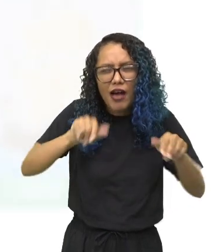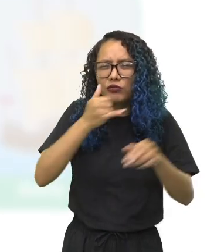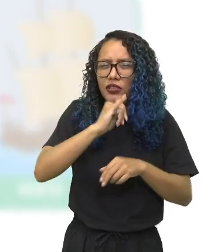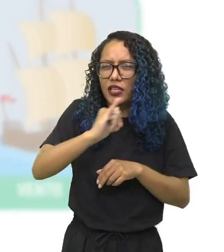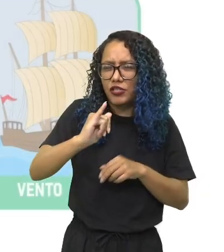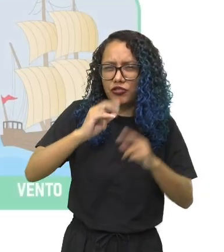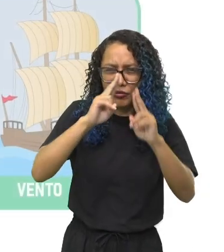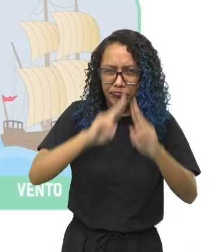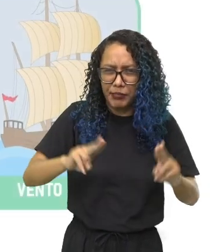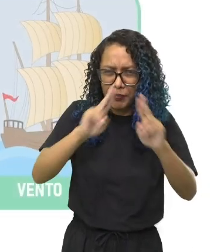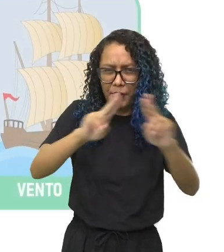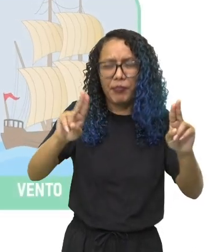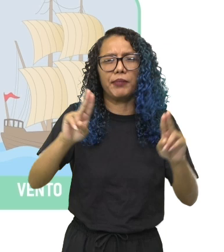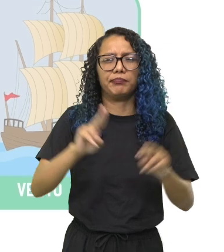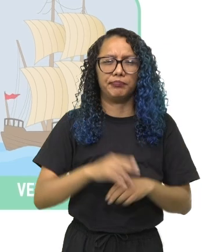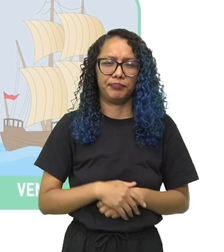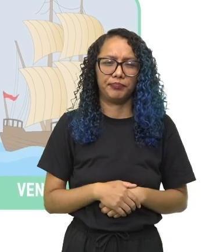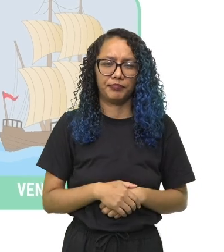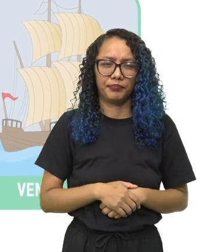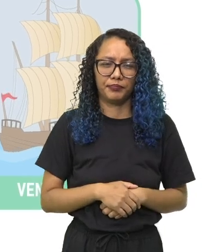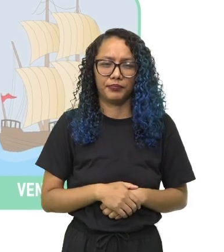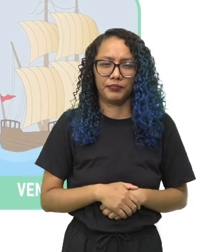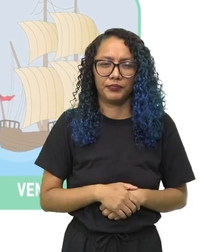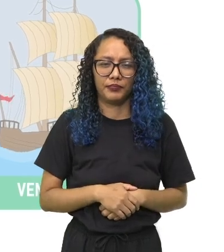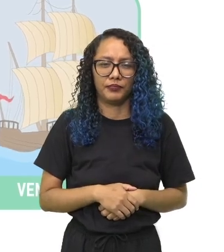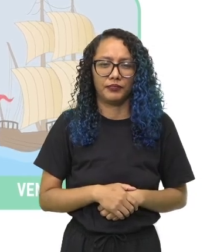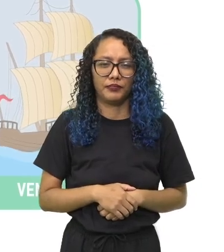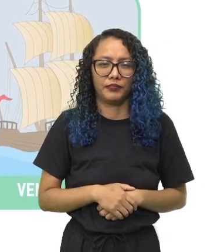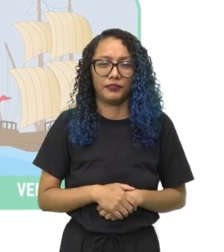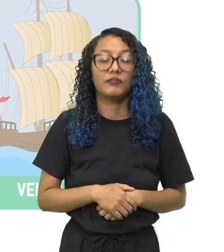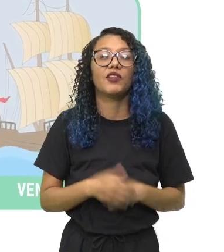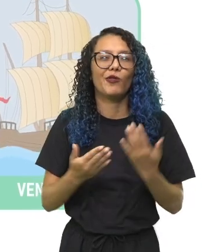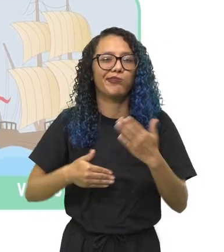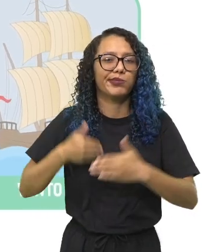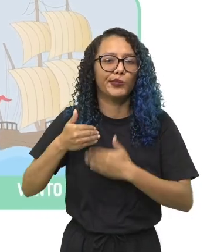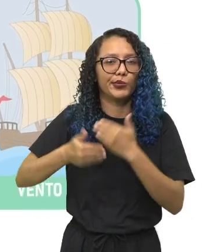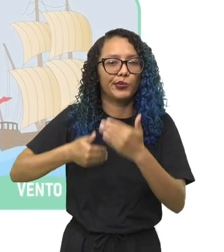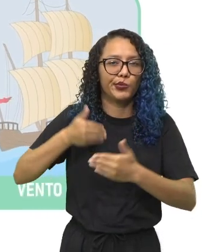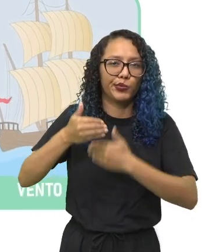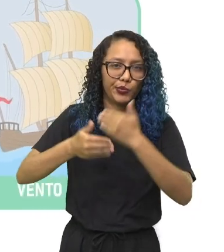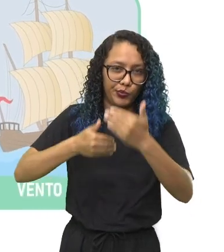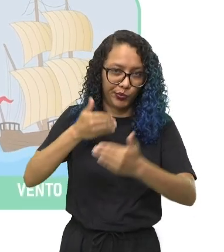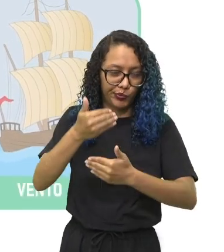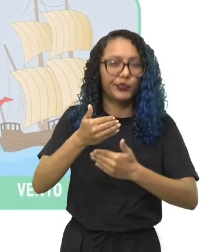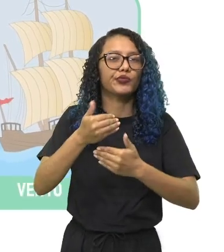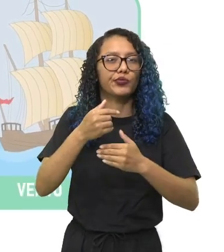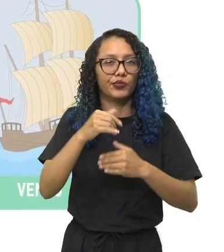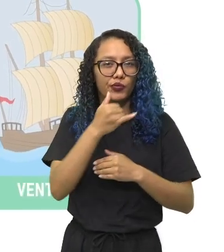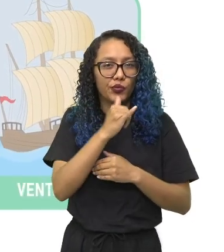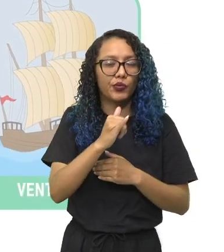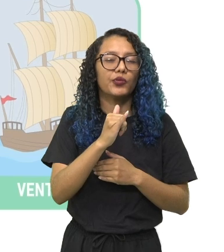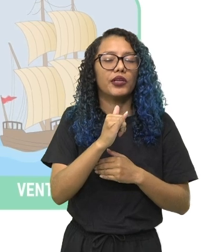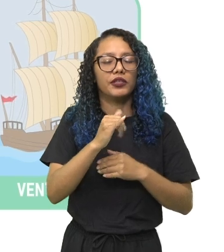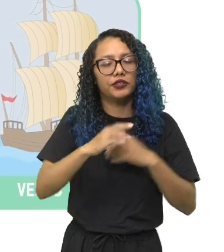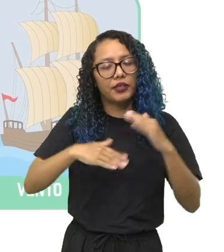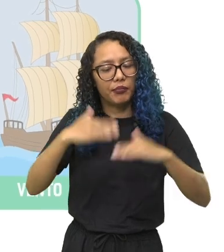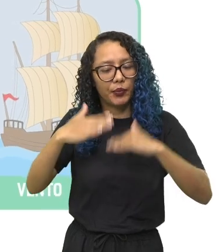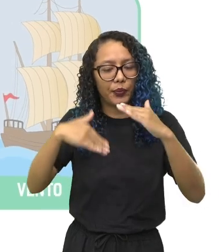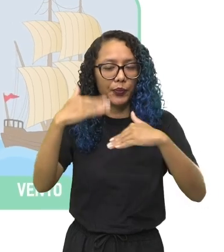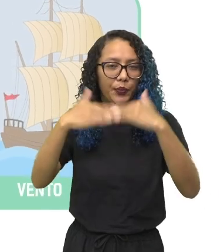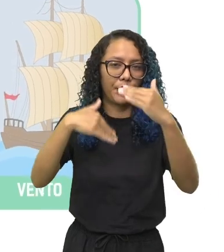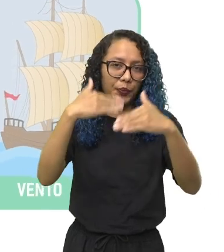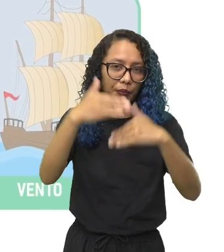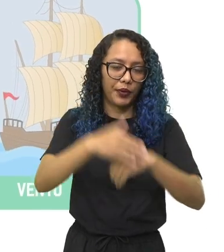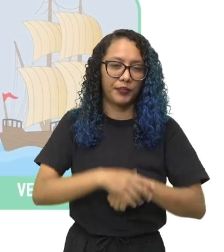né, nós tivemos aí toda essa evolução do uso da energia, né, aí acompanhando, né, onde